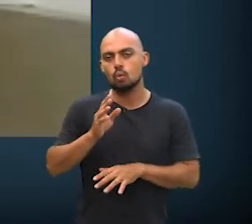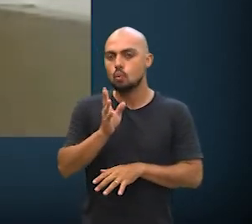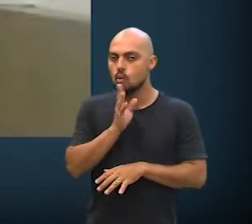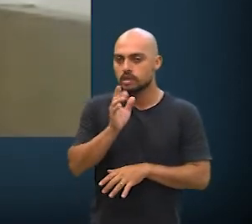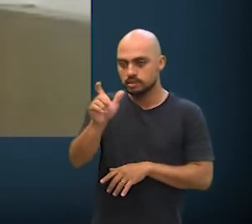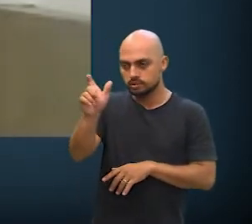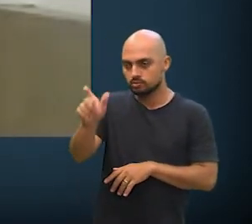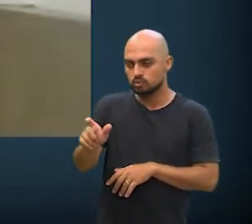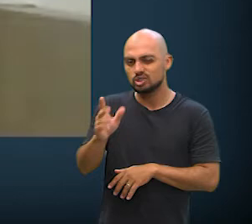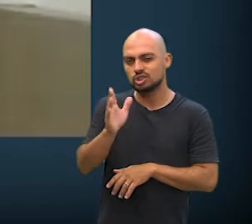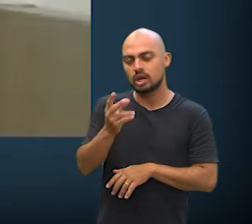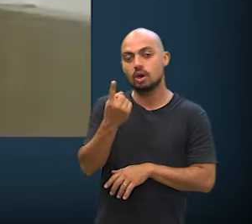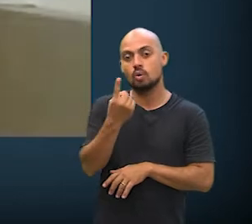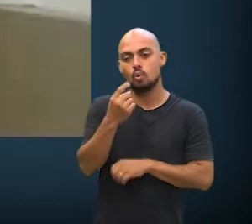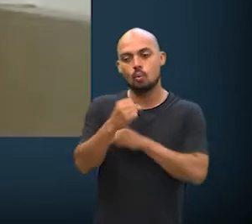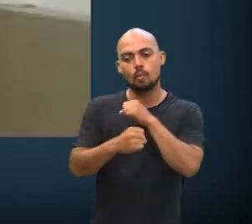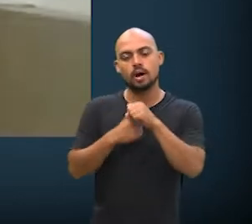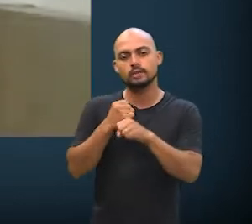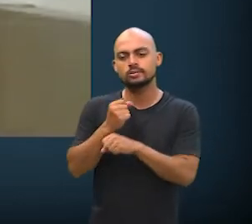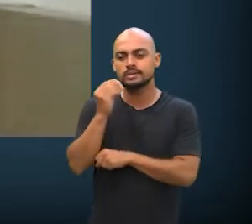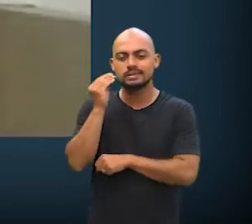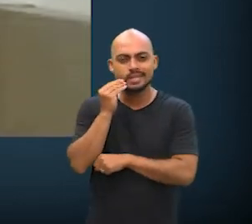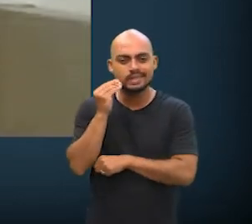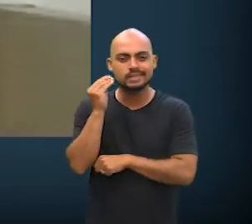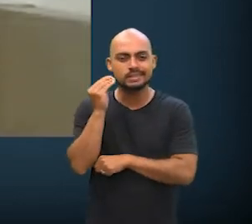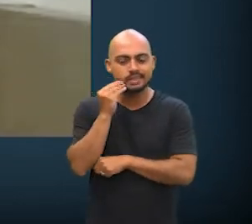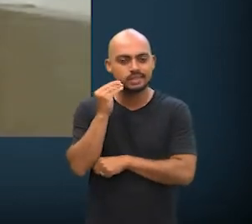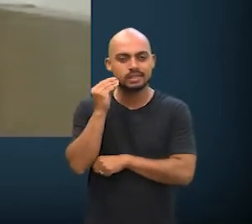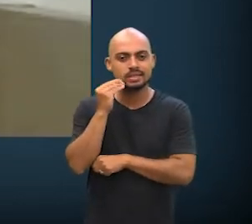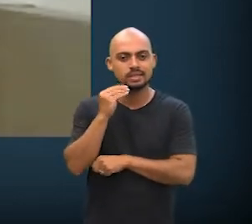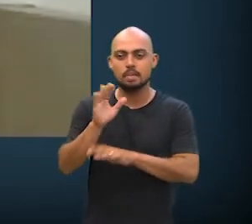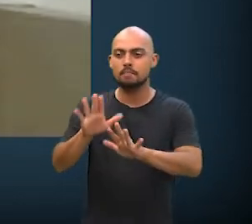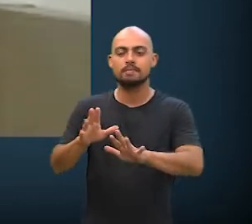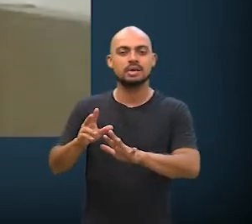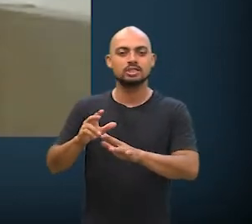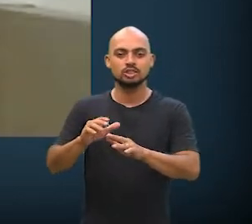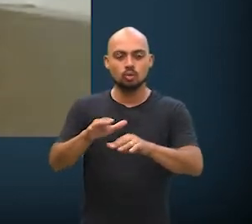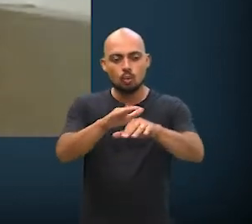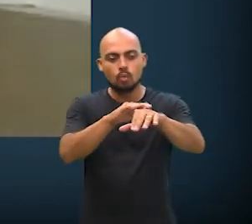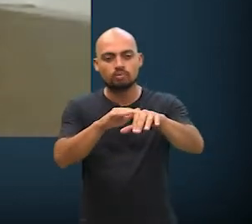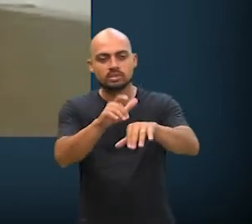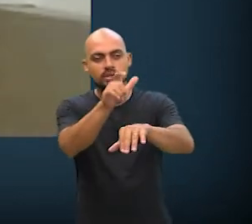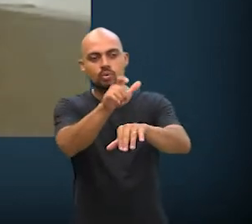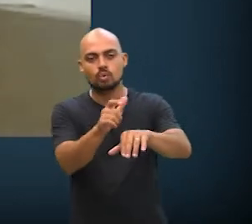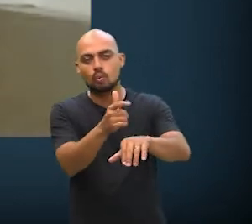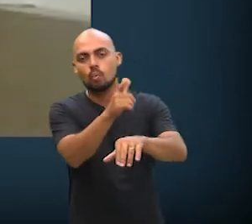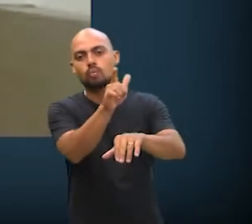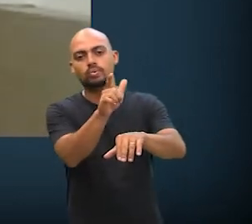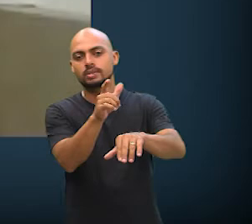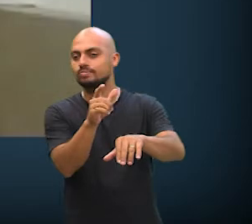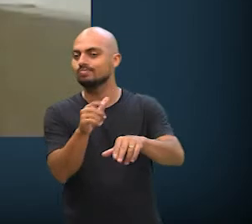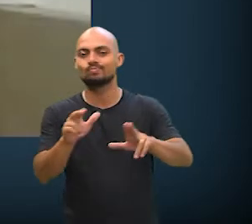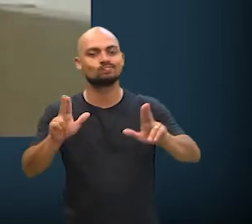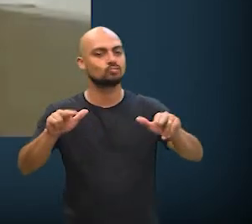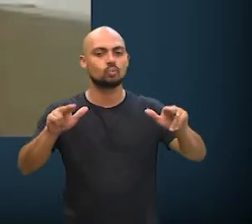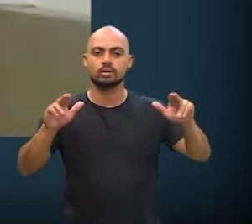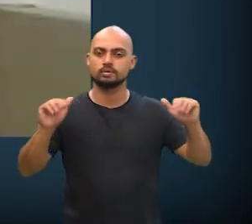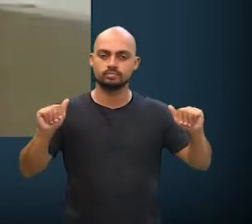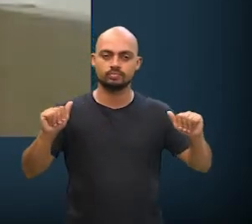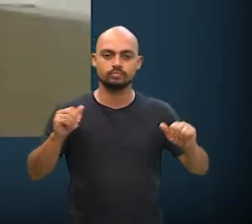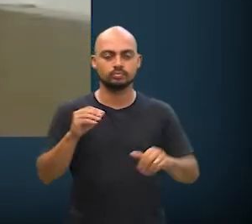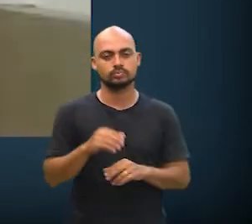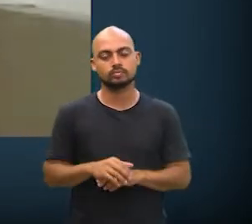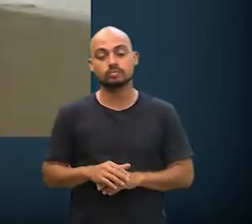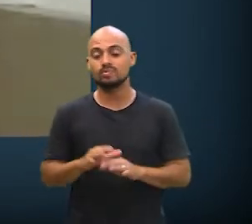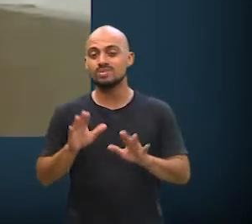8 meses, tentando fazer alguma coisa e nunca foi conversar com alguém que já teve aquela experiência. Dessas pessoas a